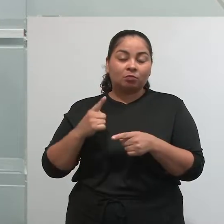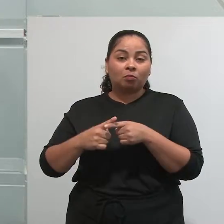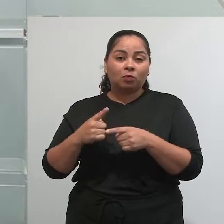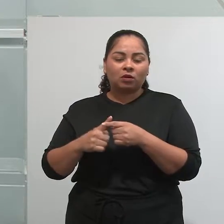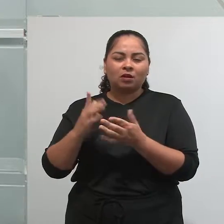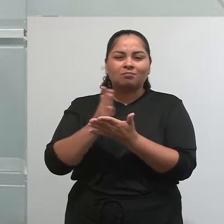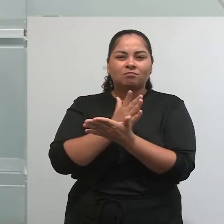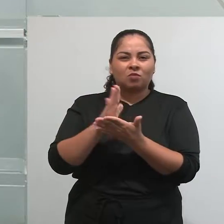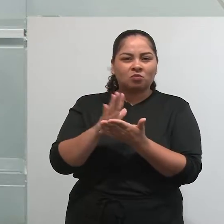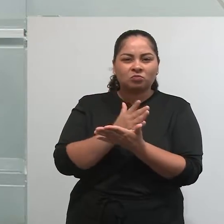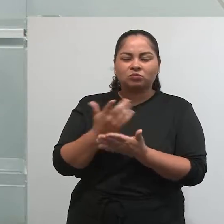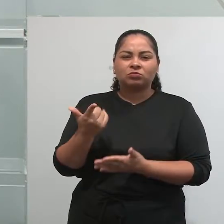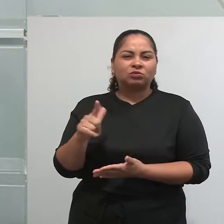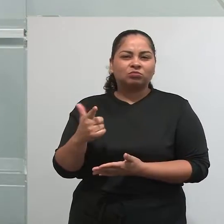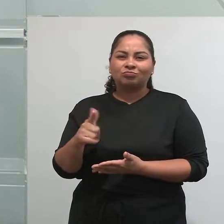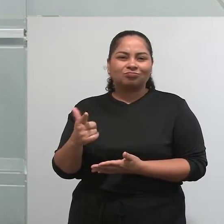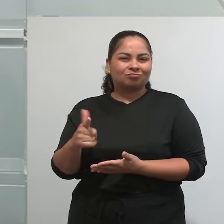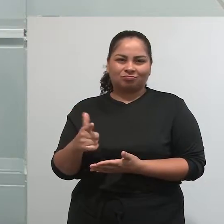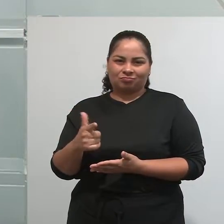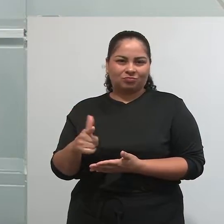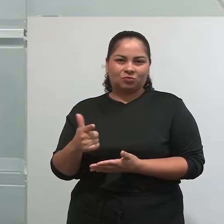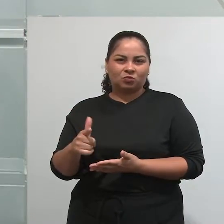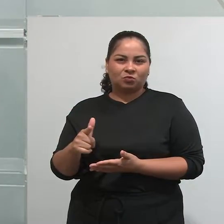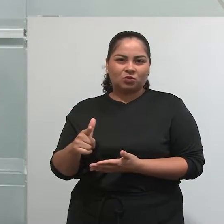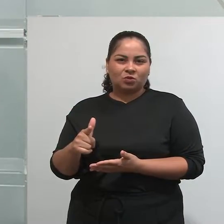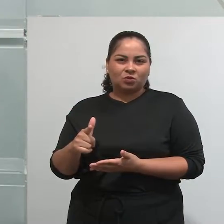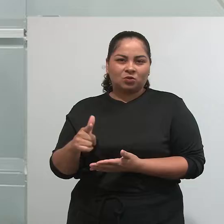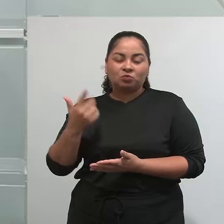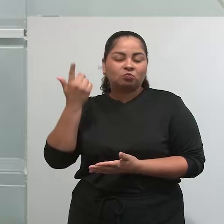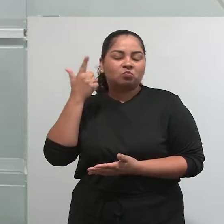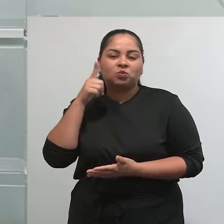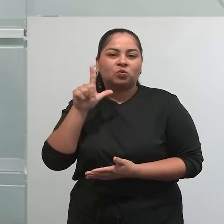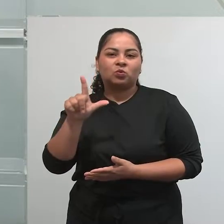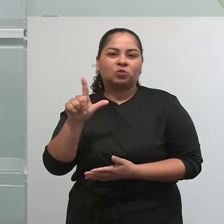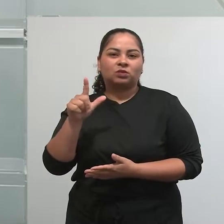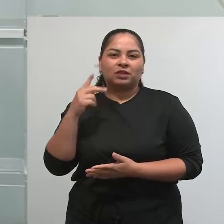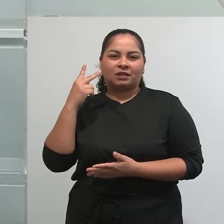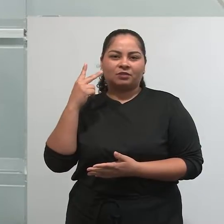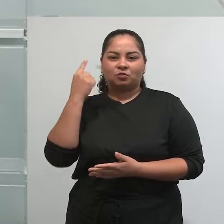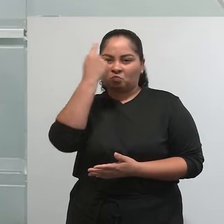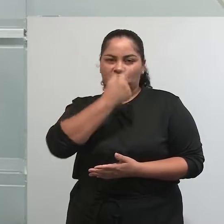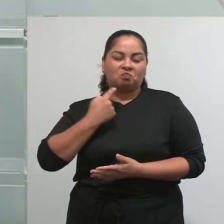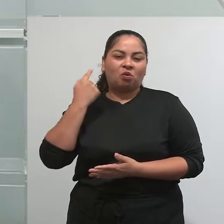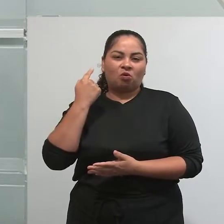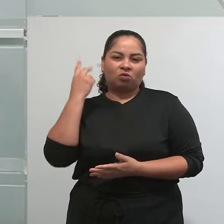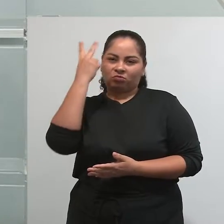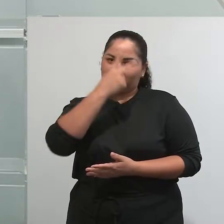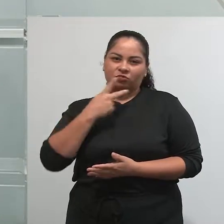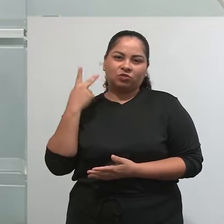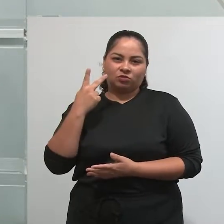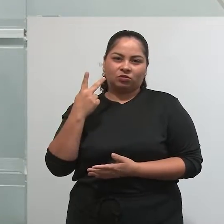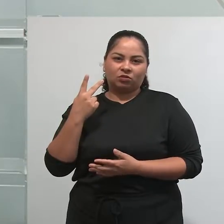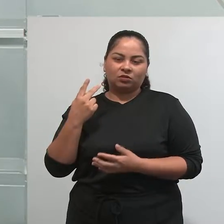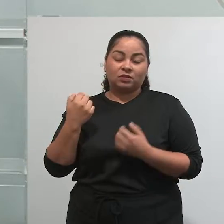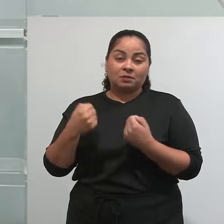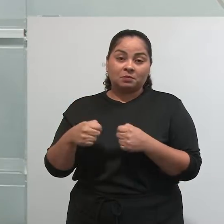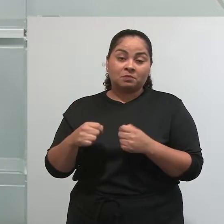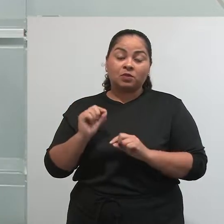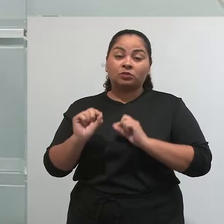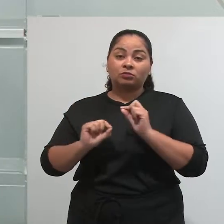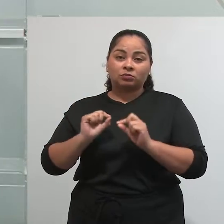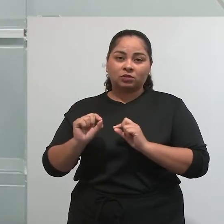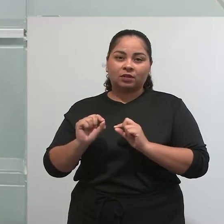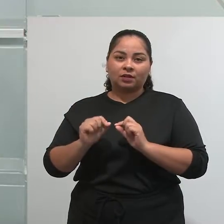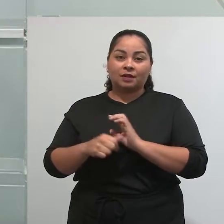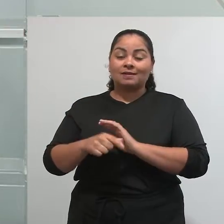que, por conta da rotina de trabalho, do cotidiano, só conseguem 1 hora, só conseguem 2 horas. Então, você vai ter que